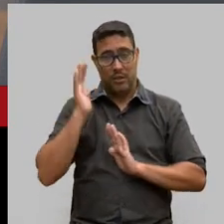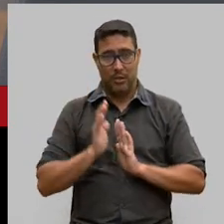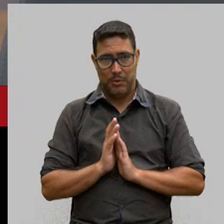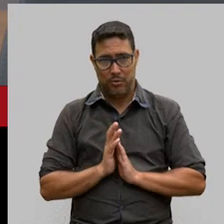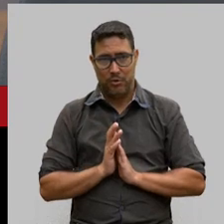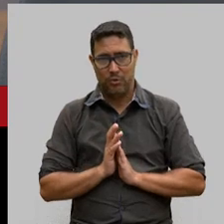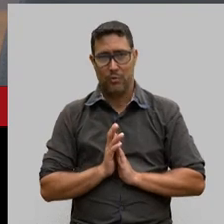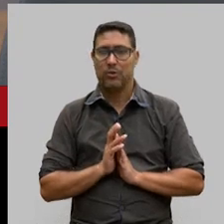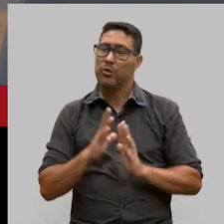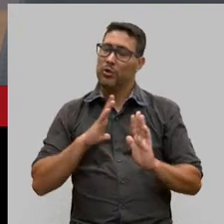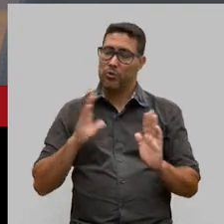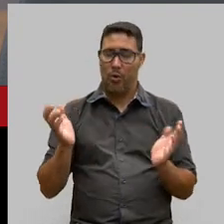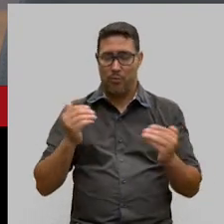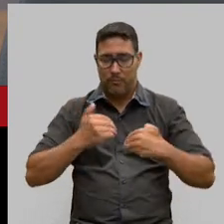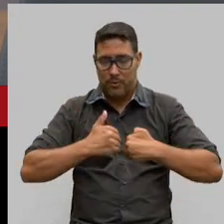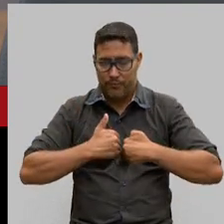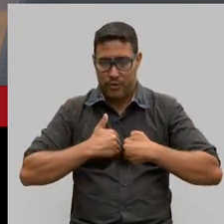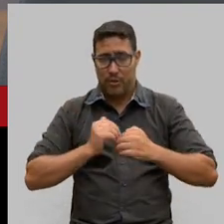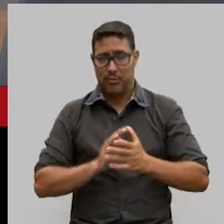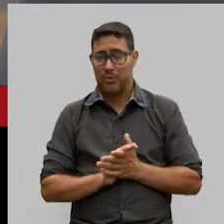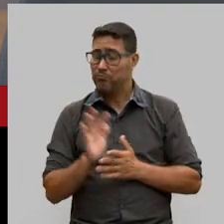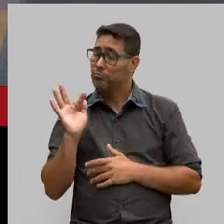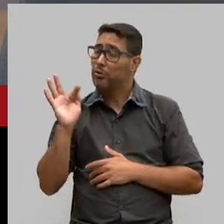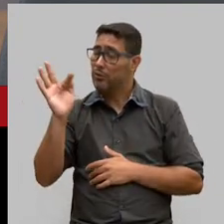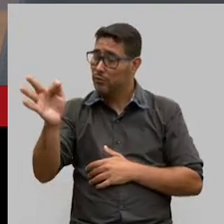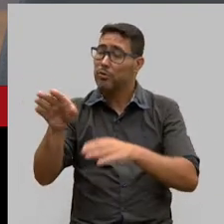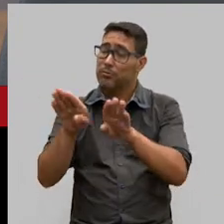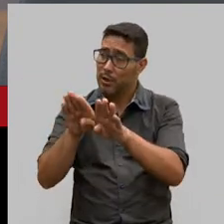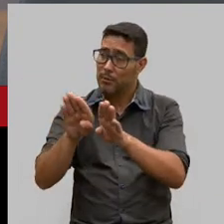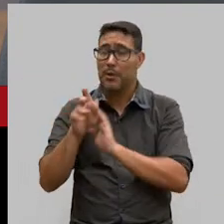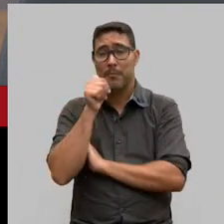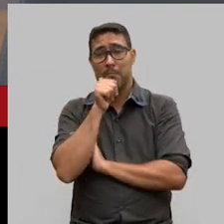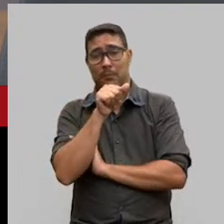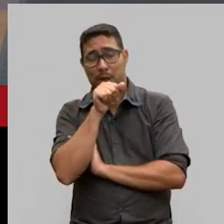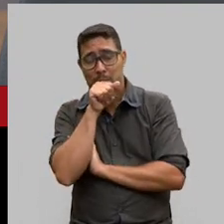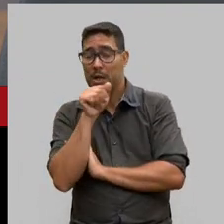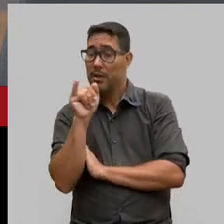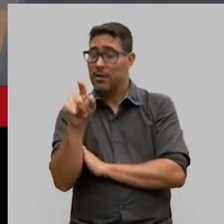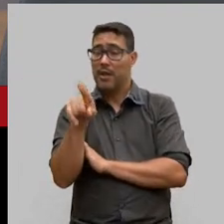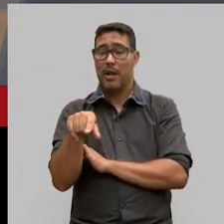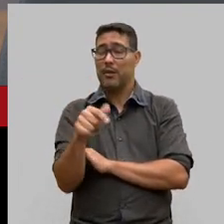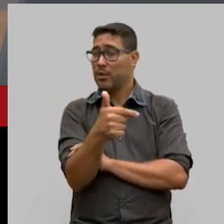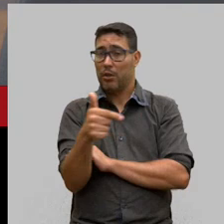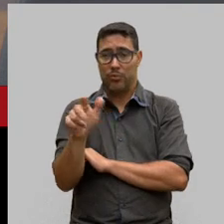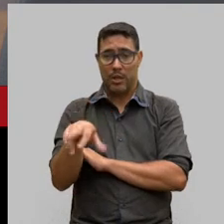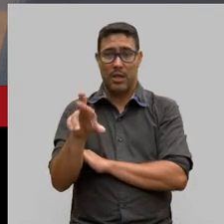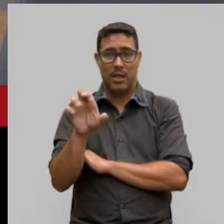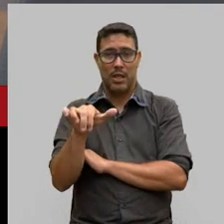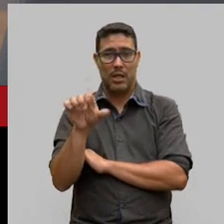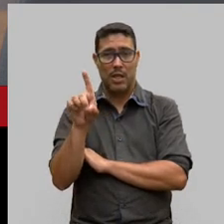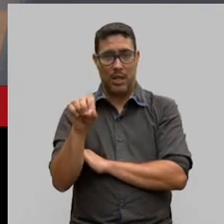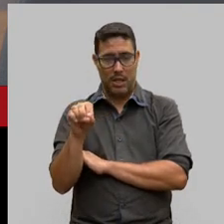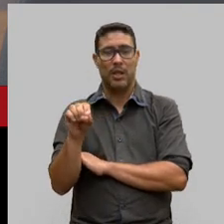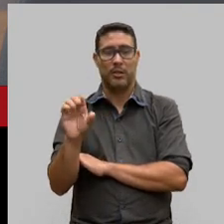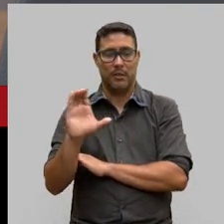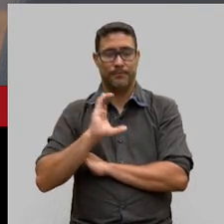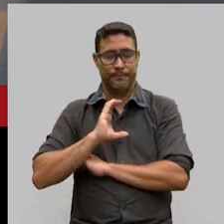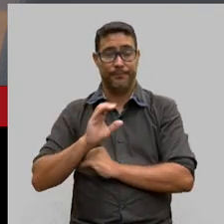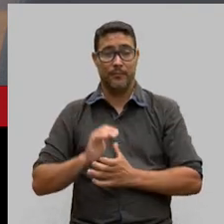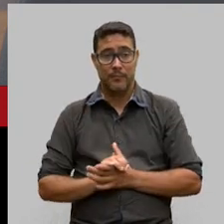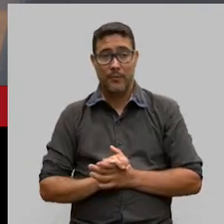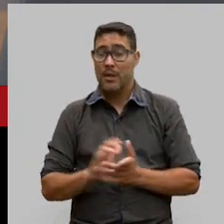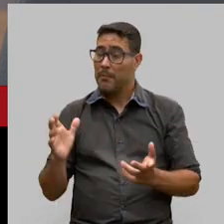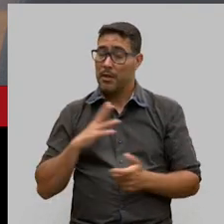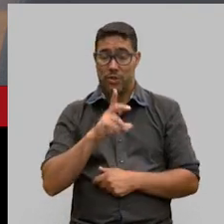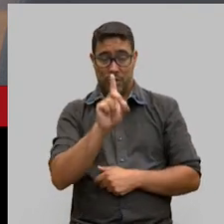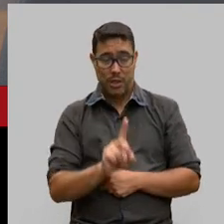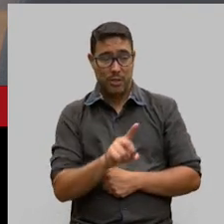transtorno e no futuro até das mães que se não tiverem renda mas eu acho que para além desse direito que já tem na LOAS